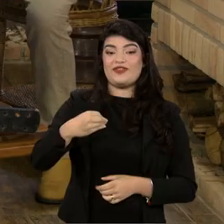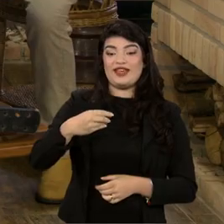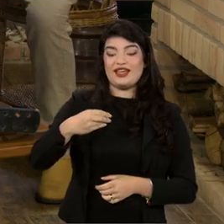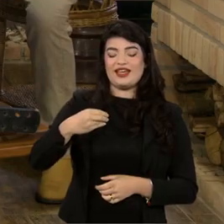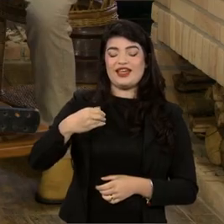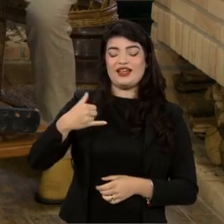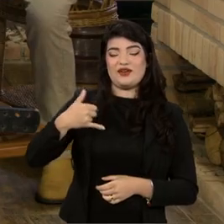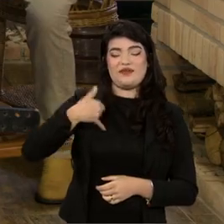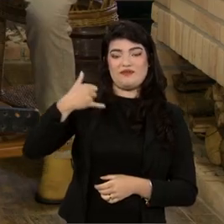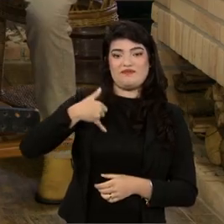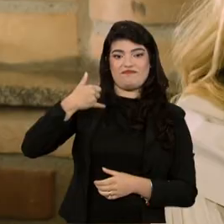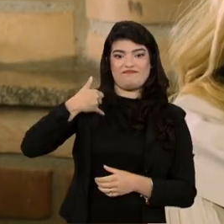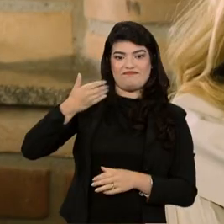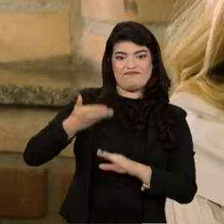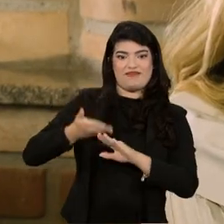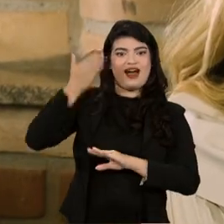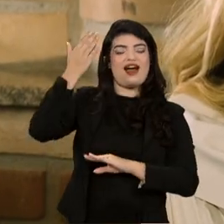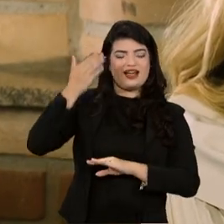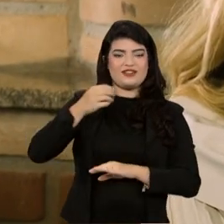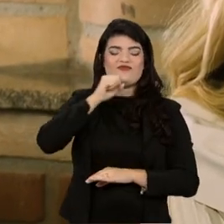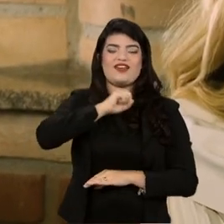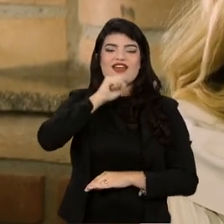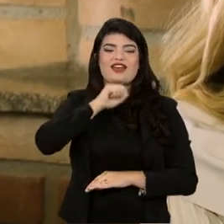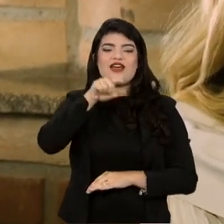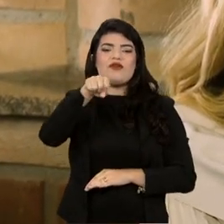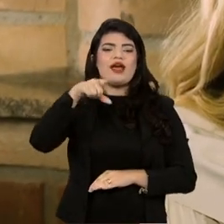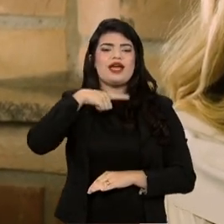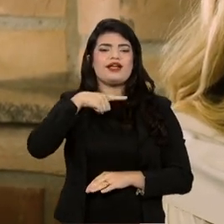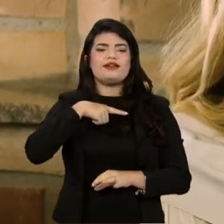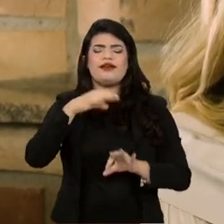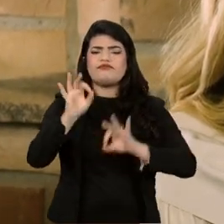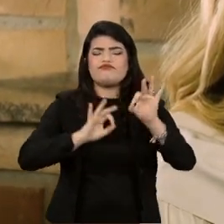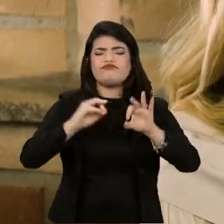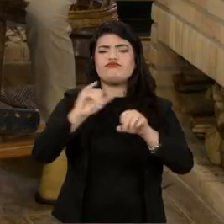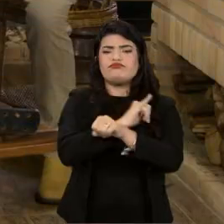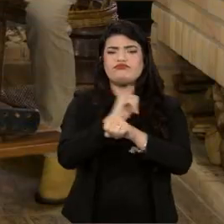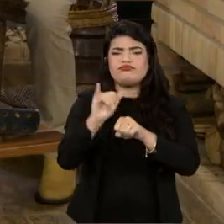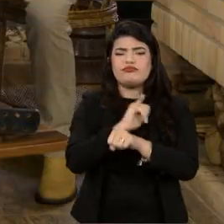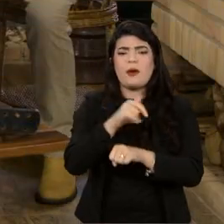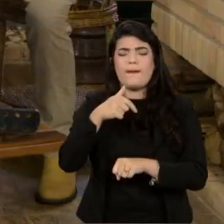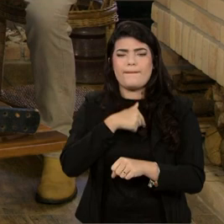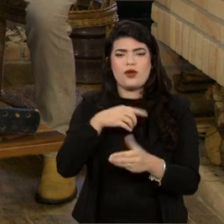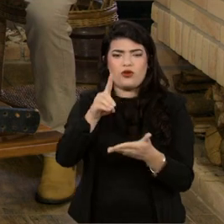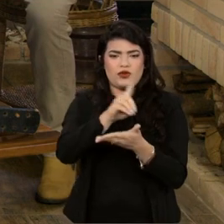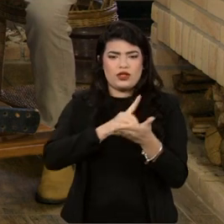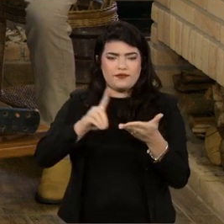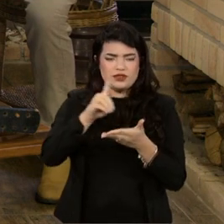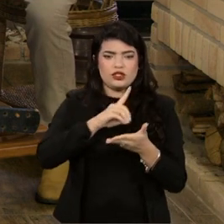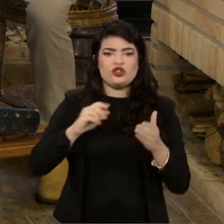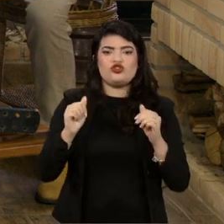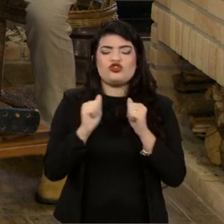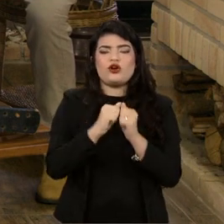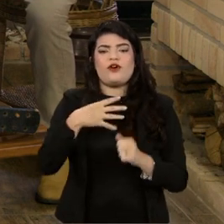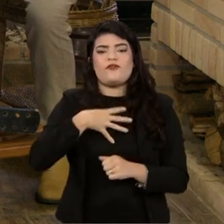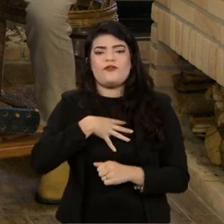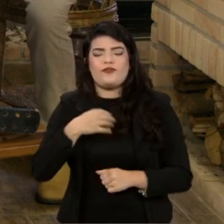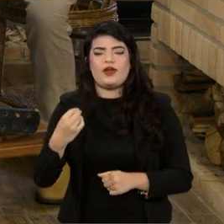e ele é que produz, dirige o meu DVD, Sérgio Guedes e Filhos, Violas e